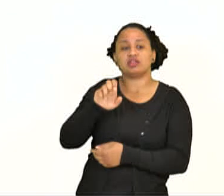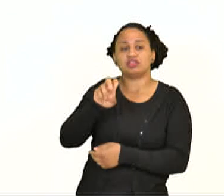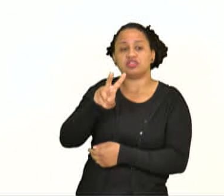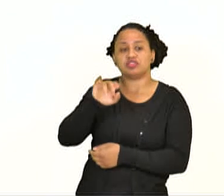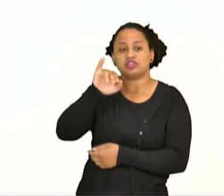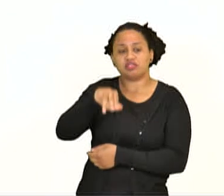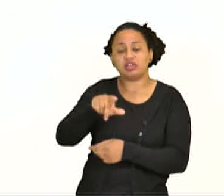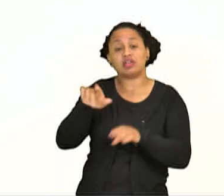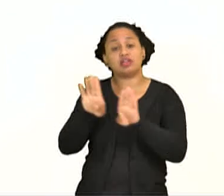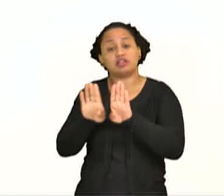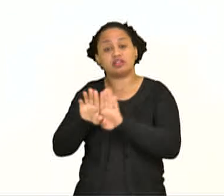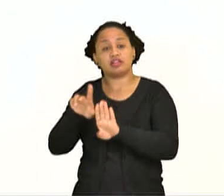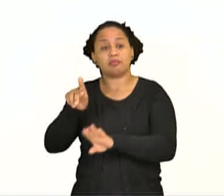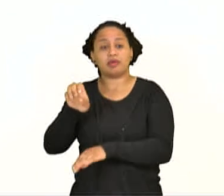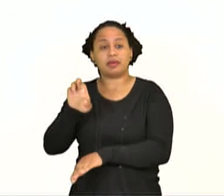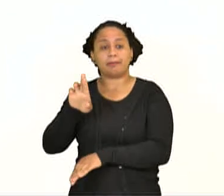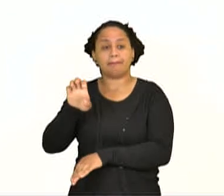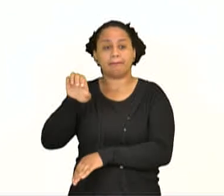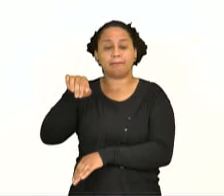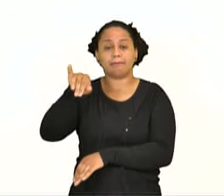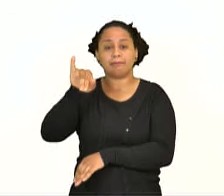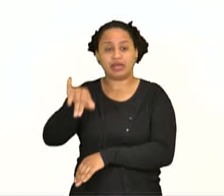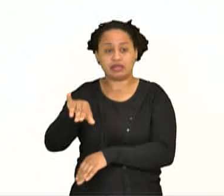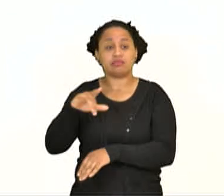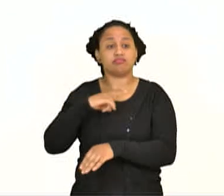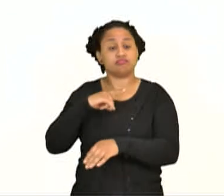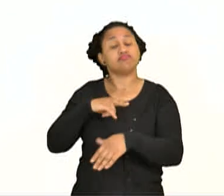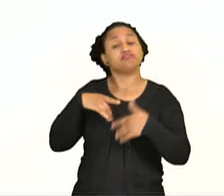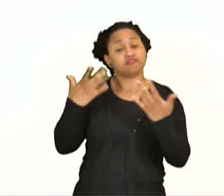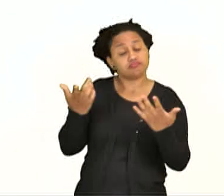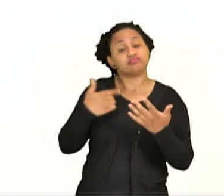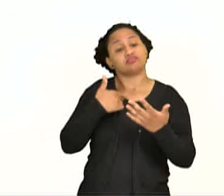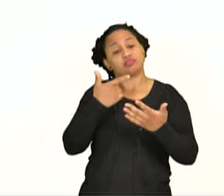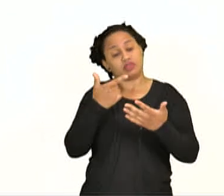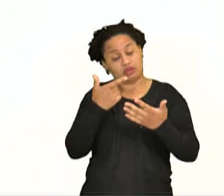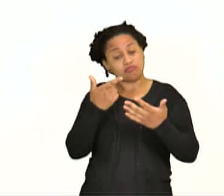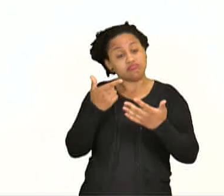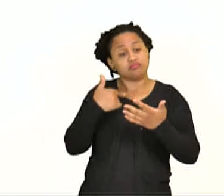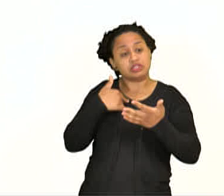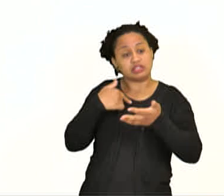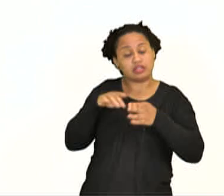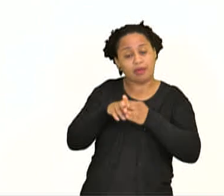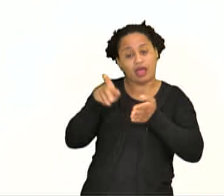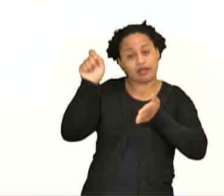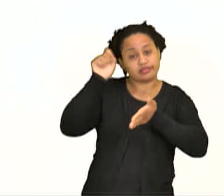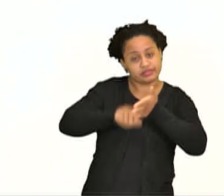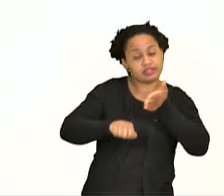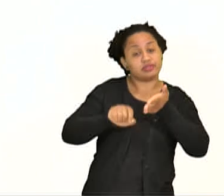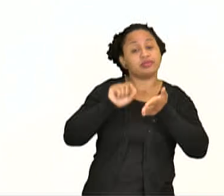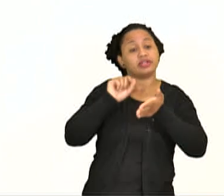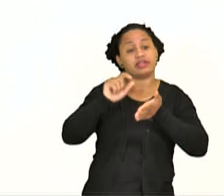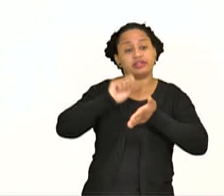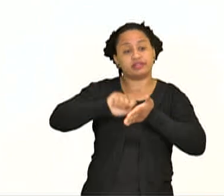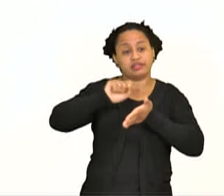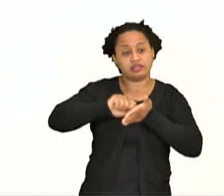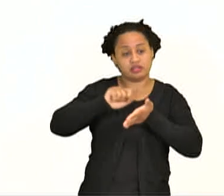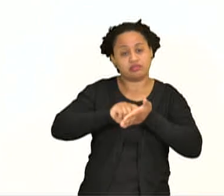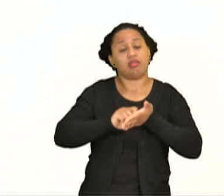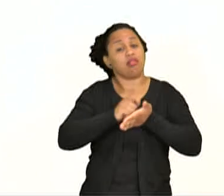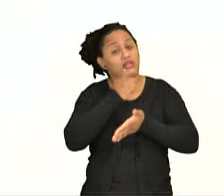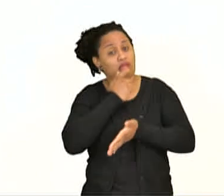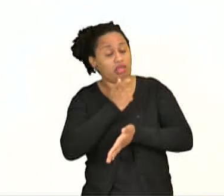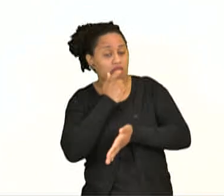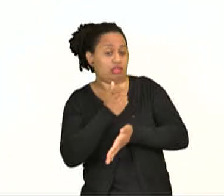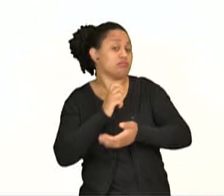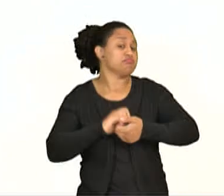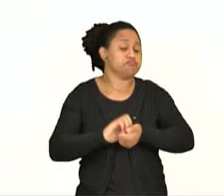Langevin e Perrin. Atenciosamente, aqui eu tenho a saudação, a despedida, né? E a assinatura de quem escreve, o remetente, que